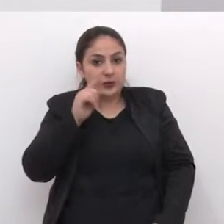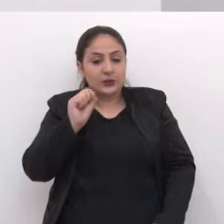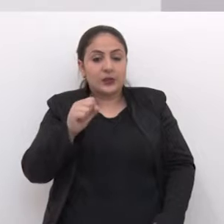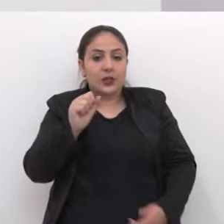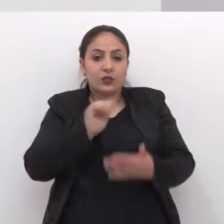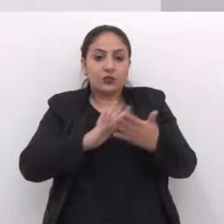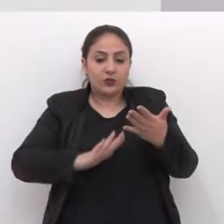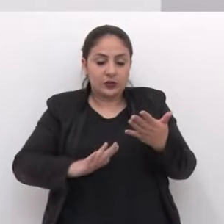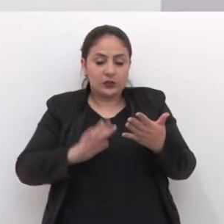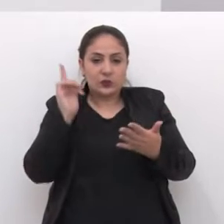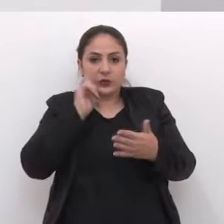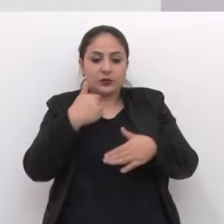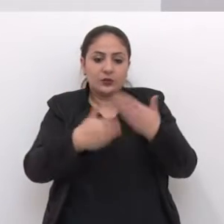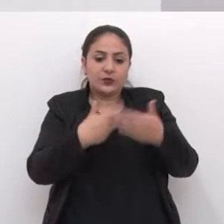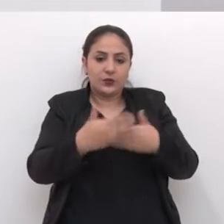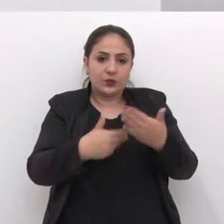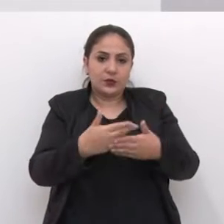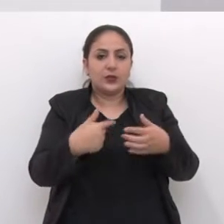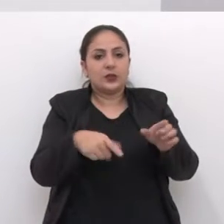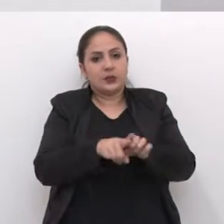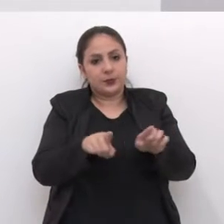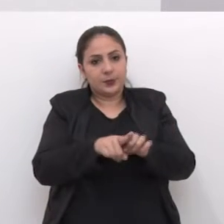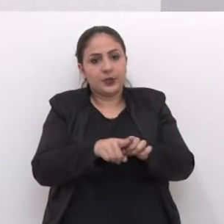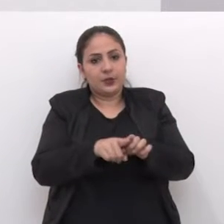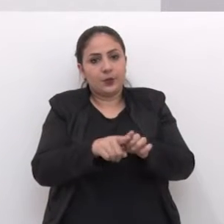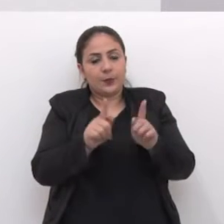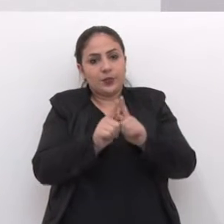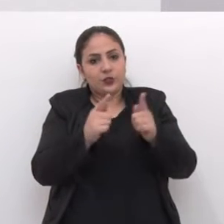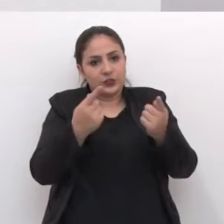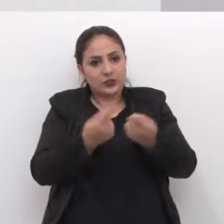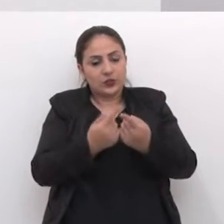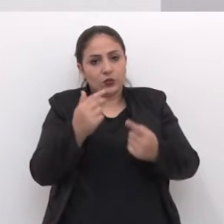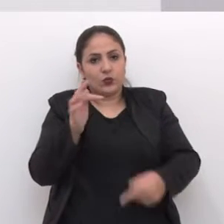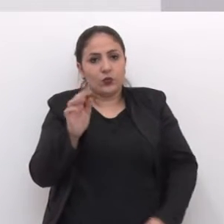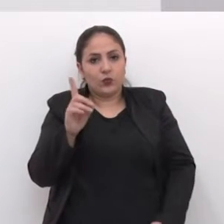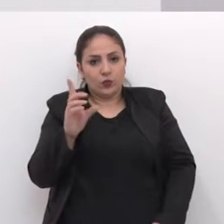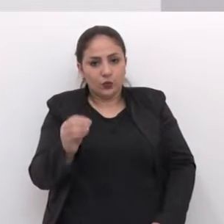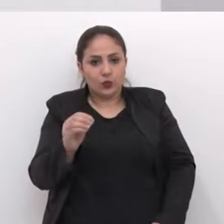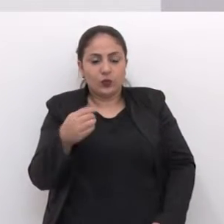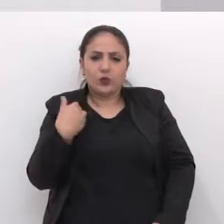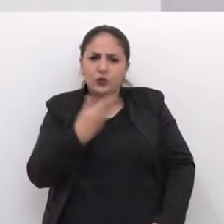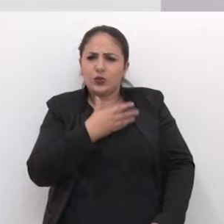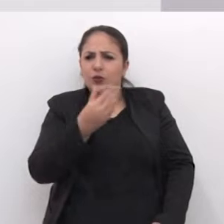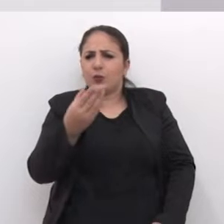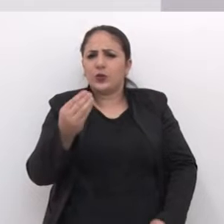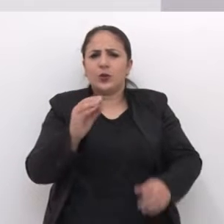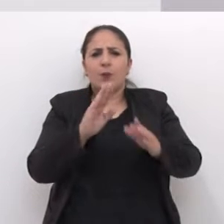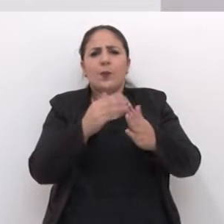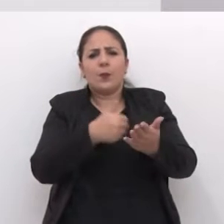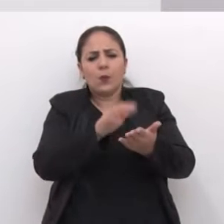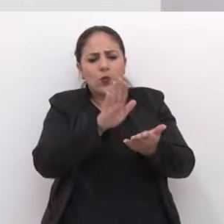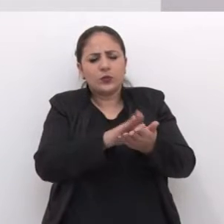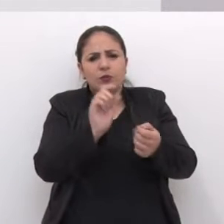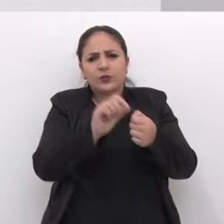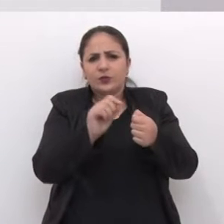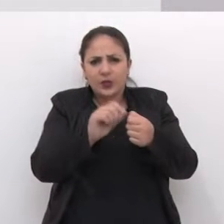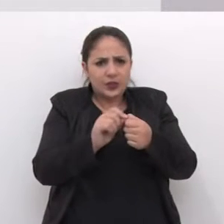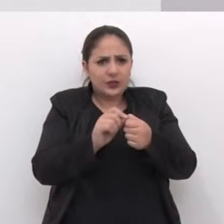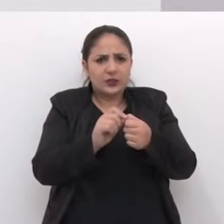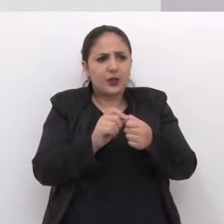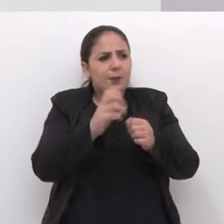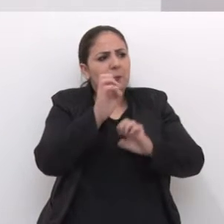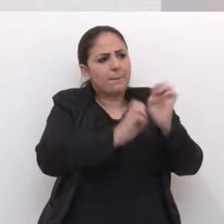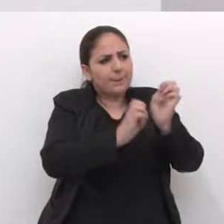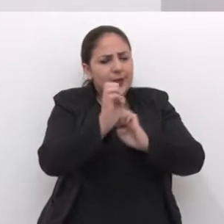governamentais para que as suas atividades elas possam ser desenvolvidas e também uma gestão do fundo. Nós temos aí multas que estão sendo